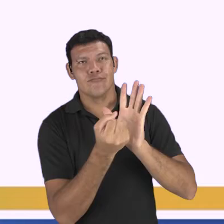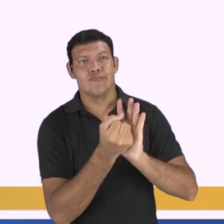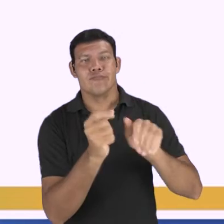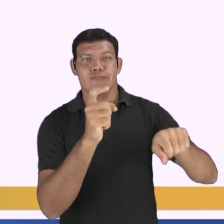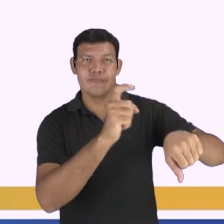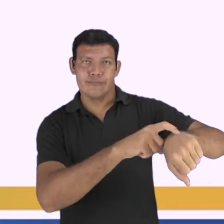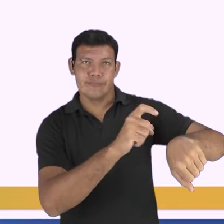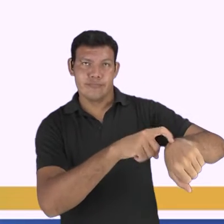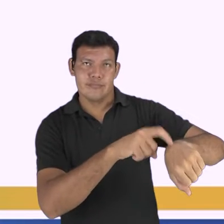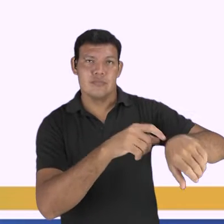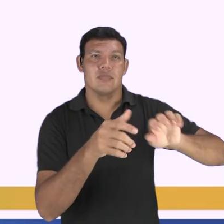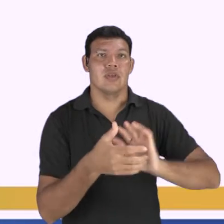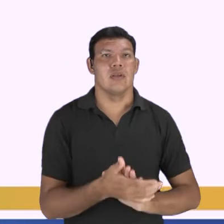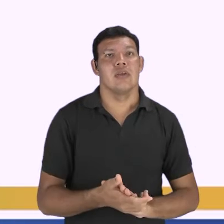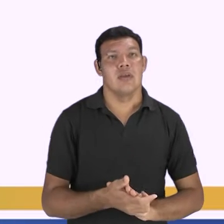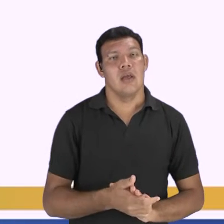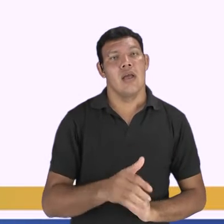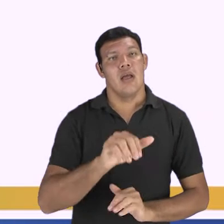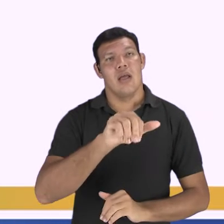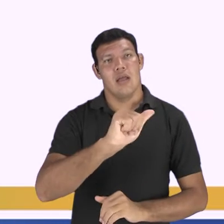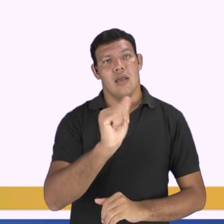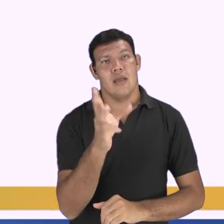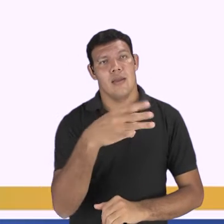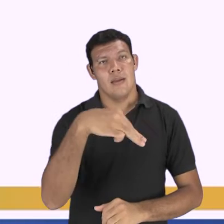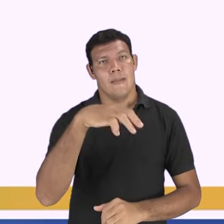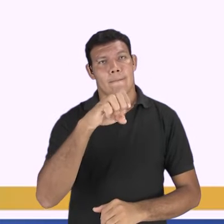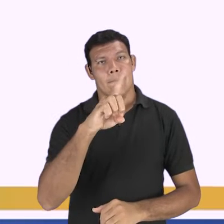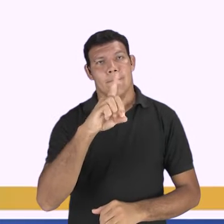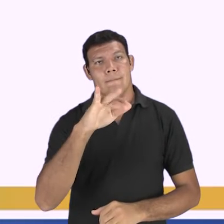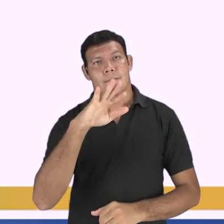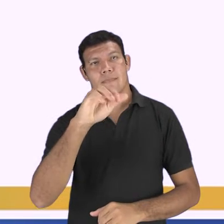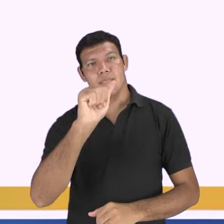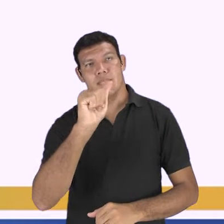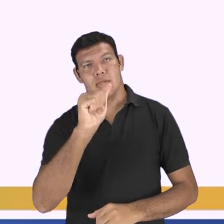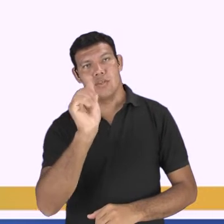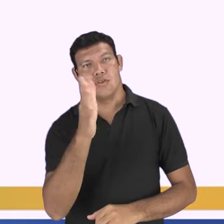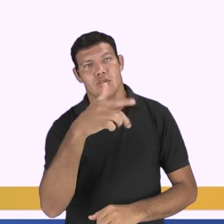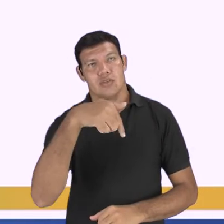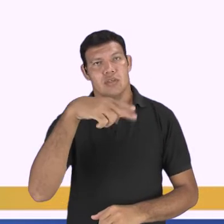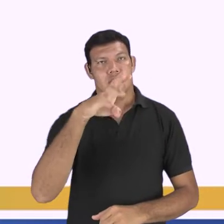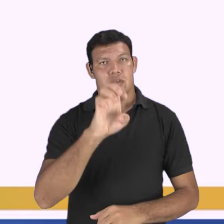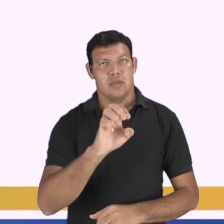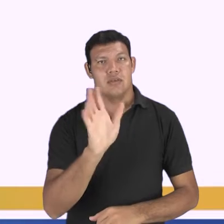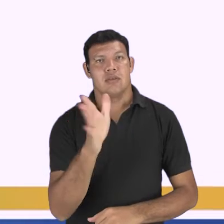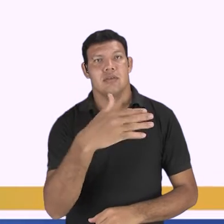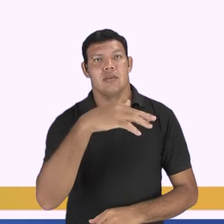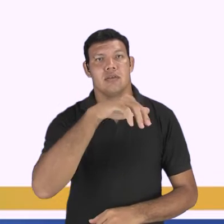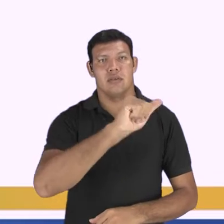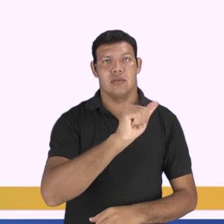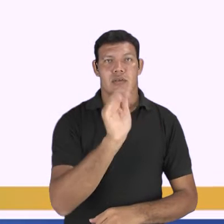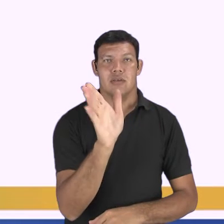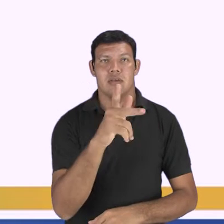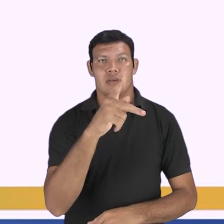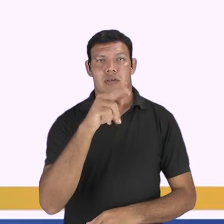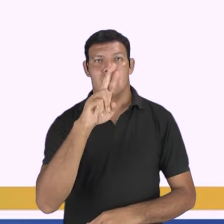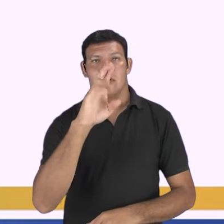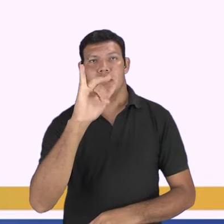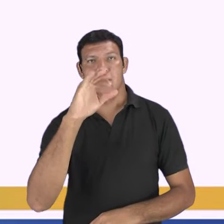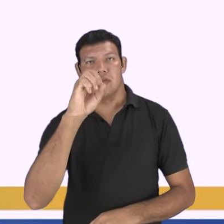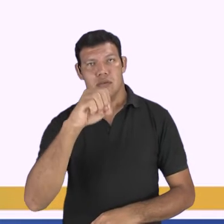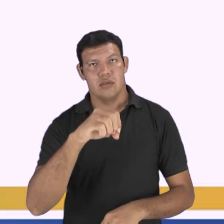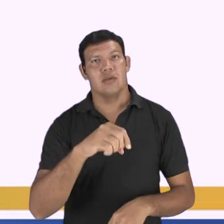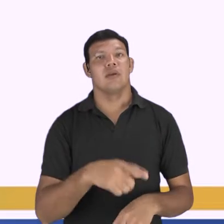quero marcar o tempo ali dentro da minha redação. Posso usar o à medida que, a princípio, na mesma